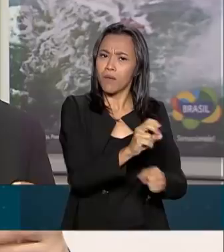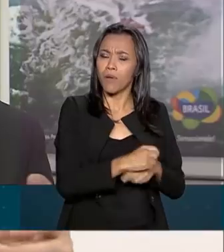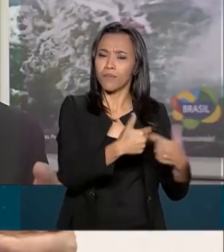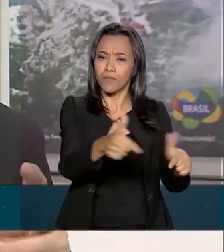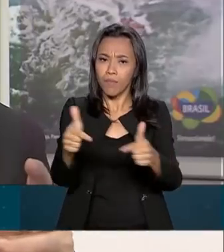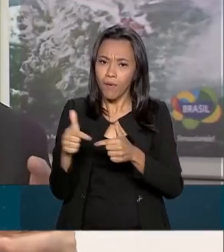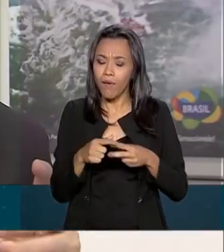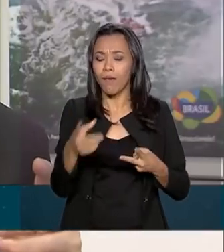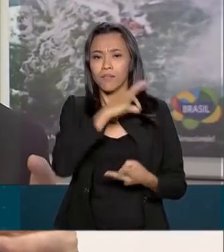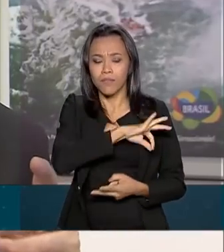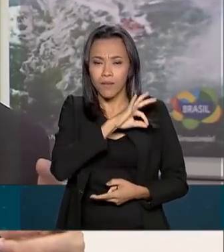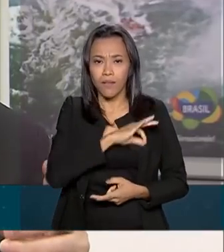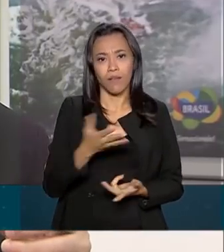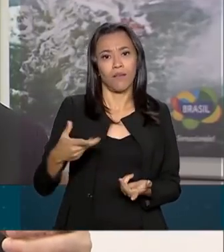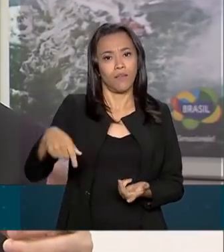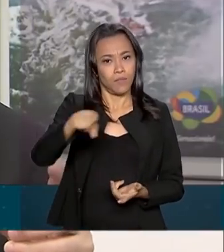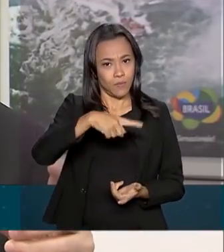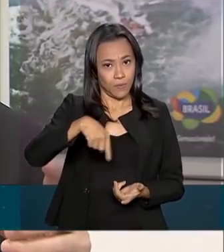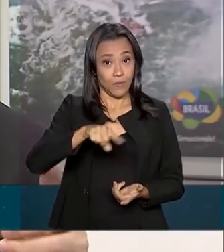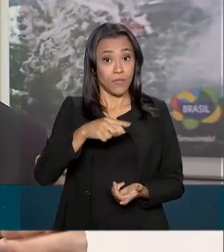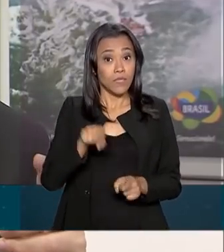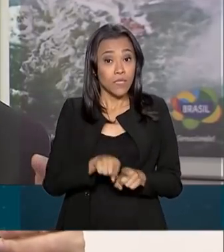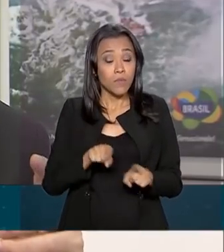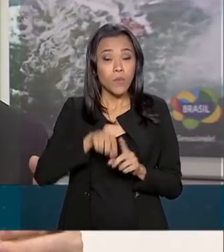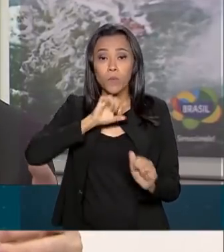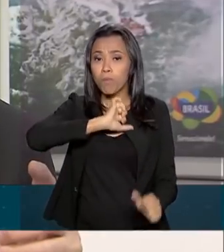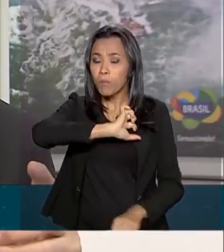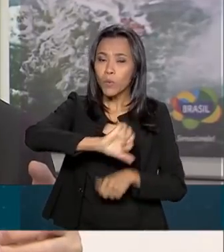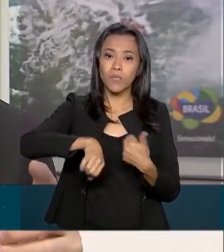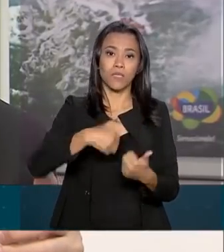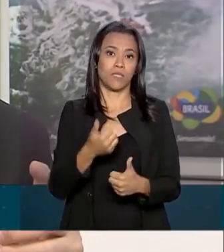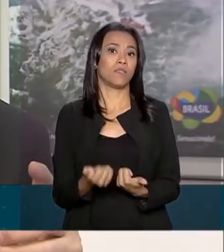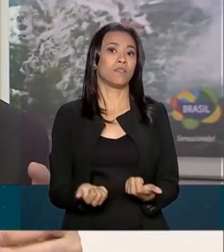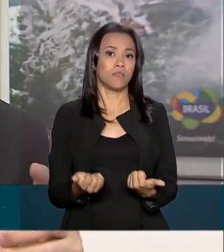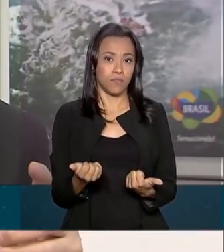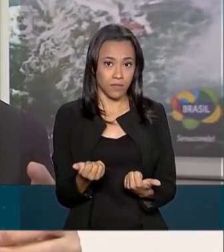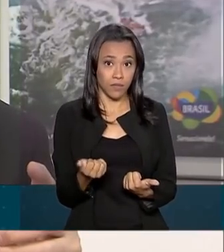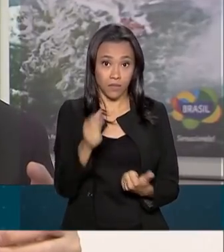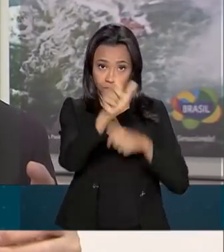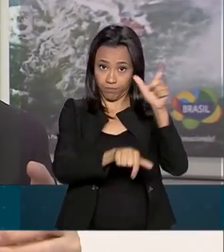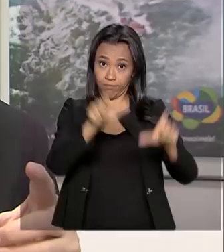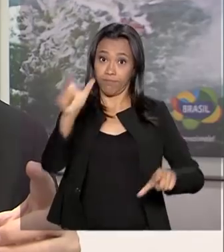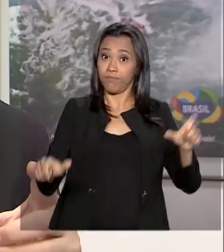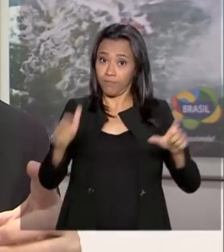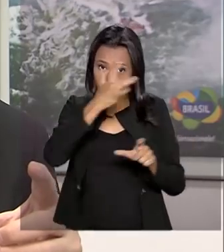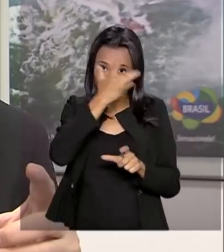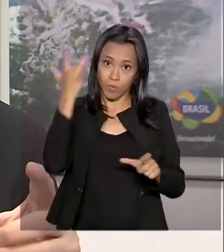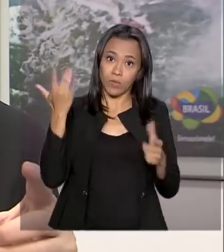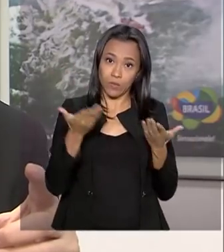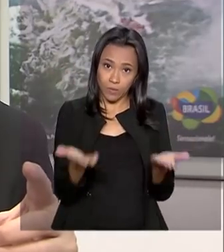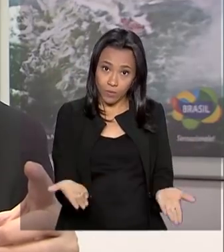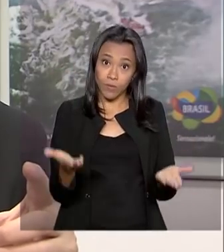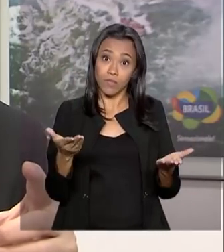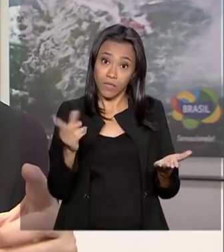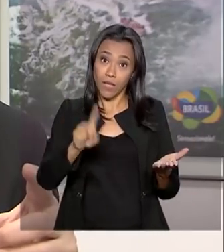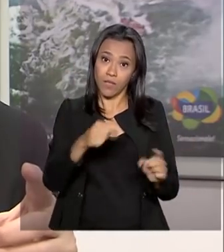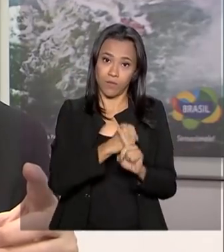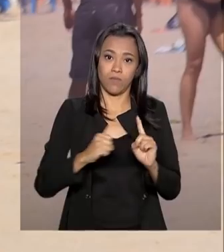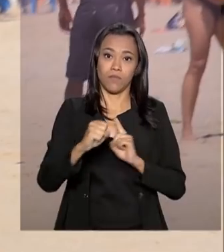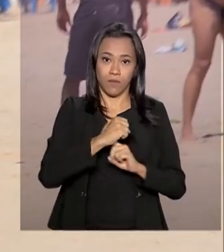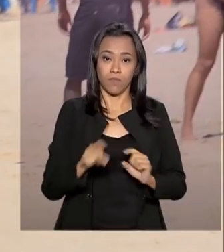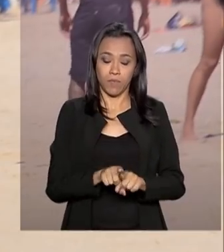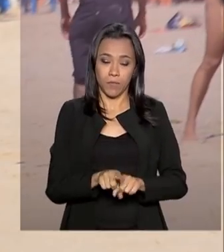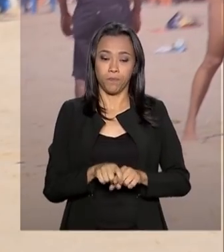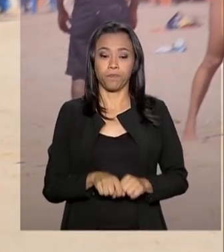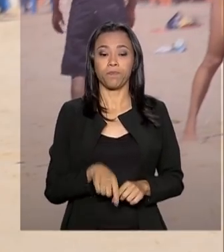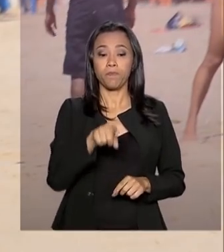renda e gera também uma transformação nas pessoas. Uma transformação social também.